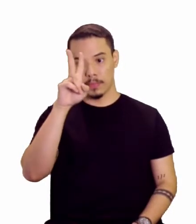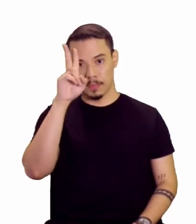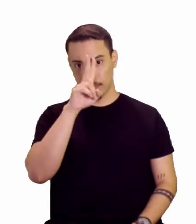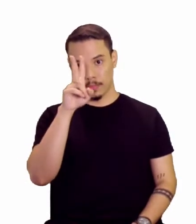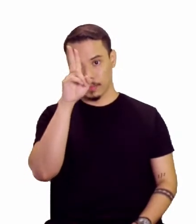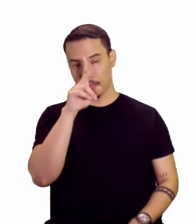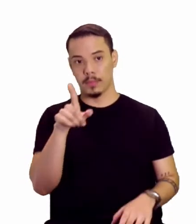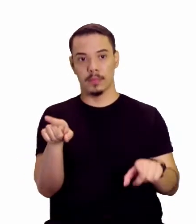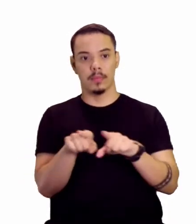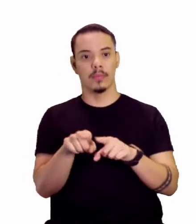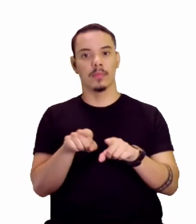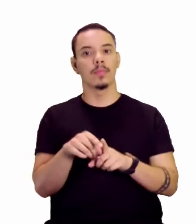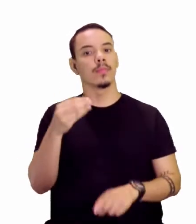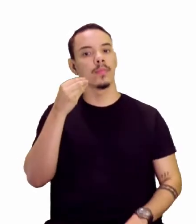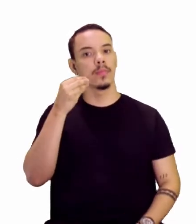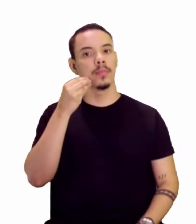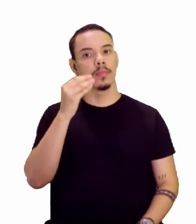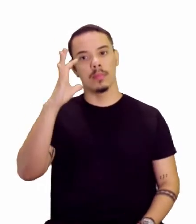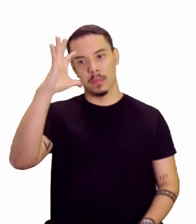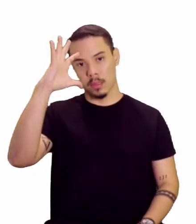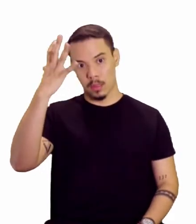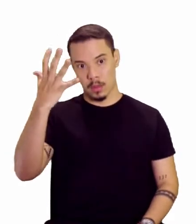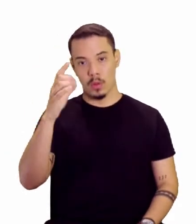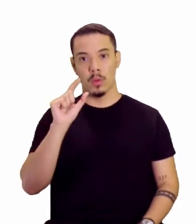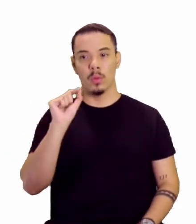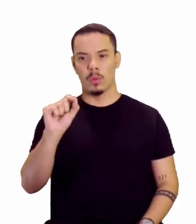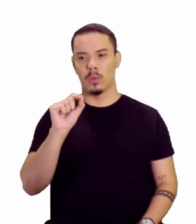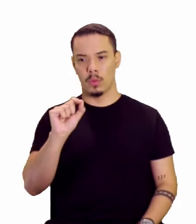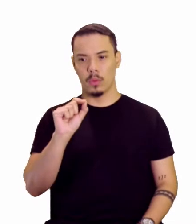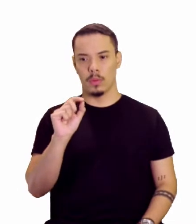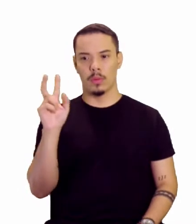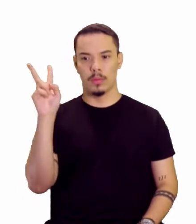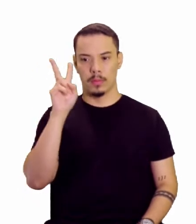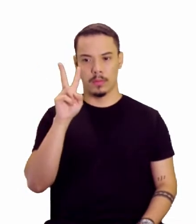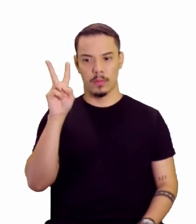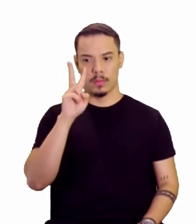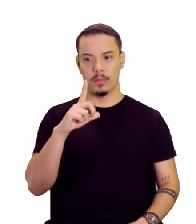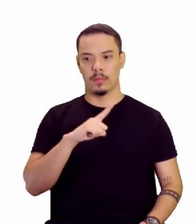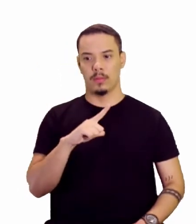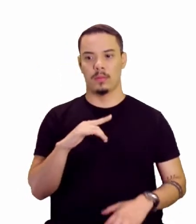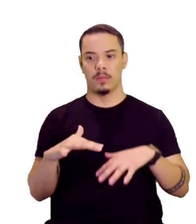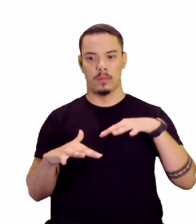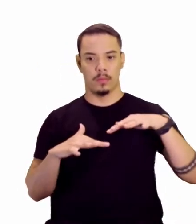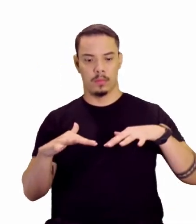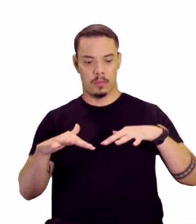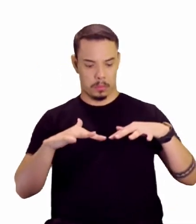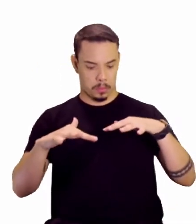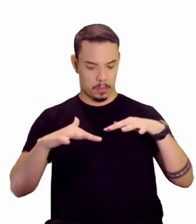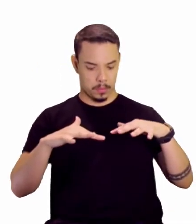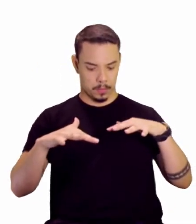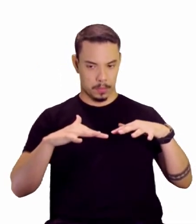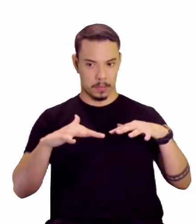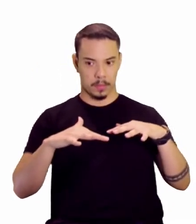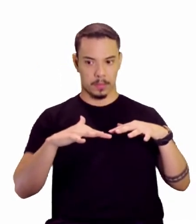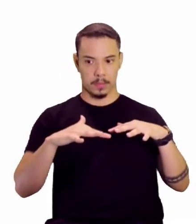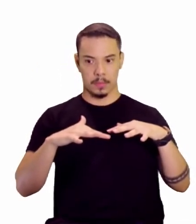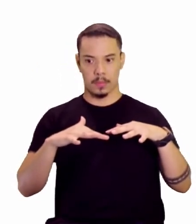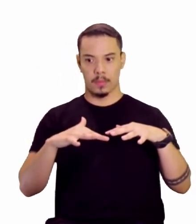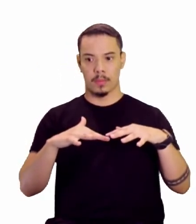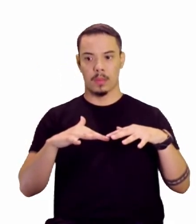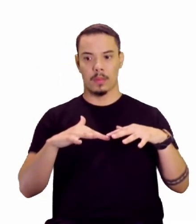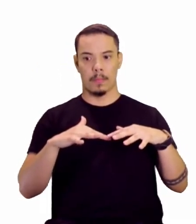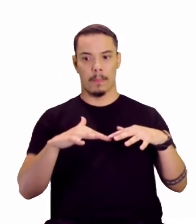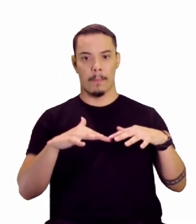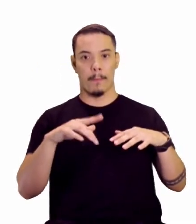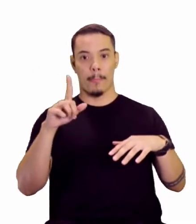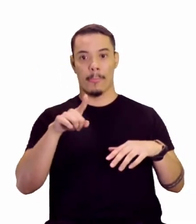vimos? Então, para resolver isso, né, Décio, nós temos que lembrar que aqui, pessoal, olha só, movimento vertical é um movimento